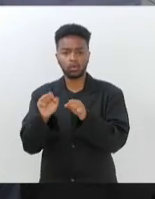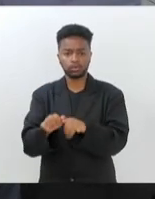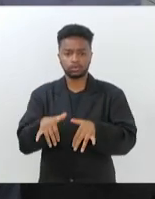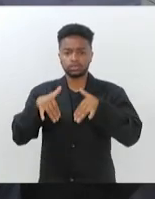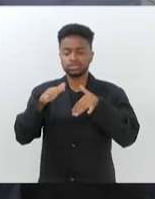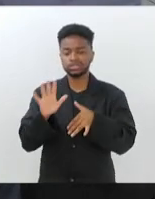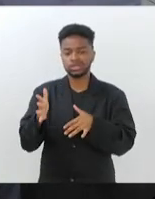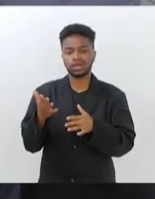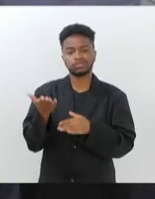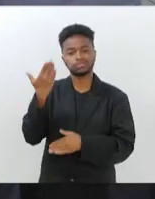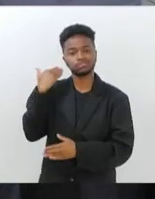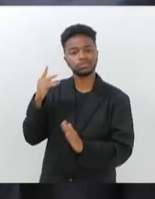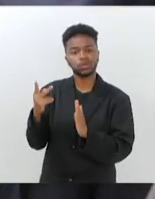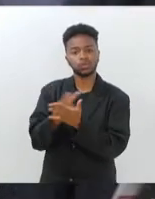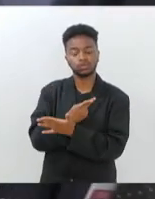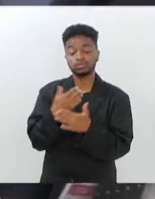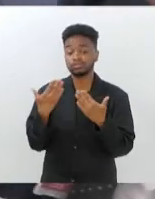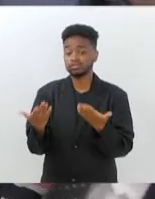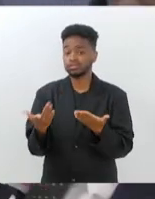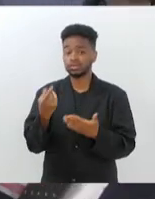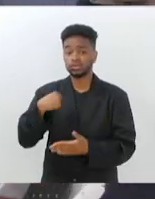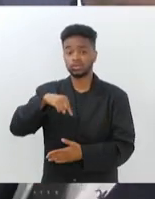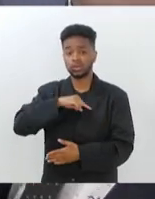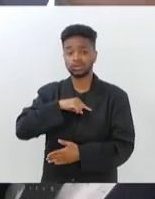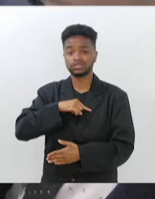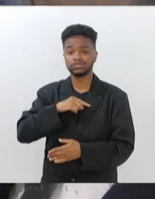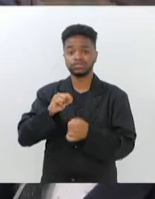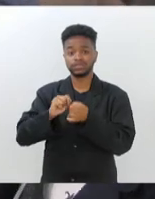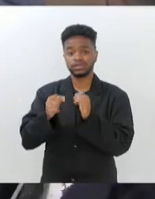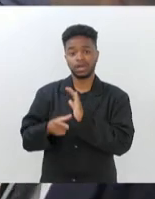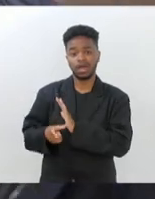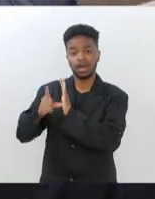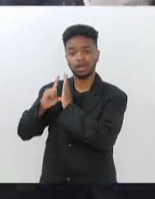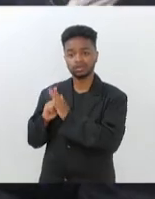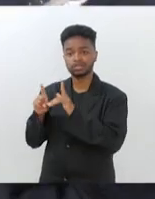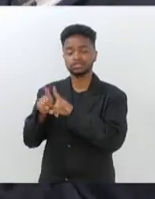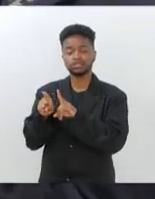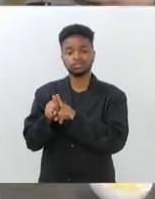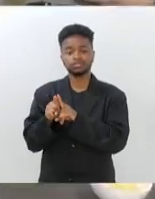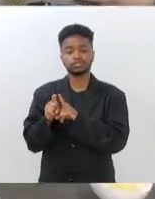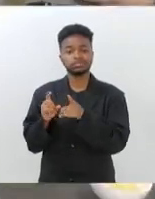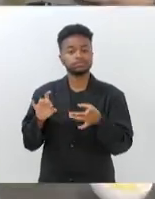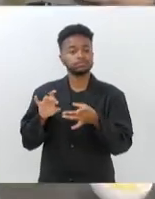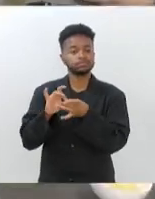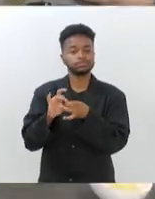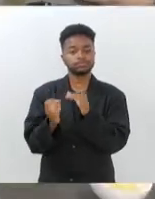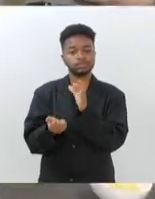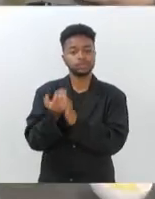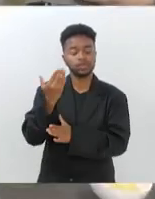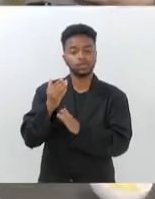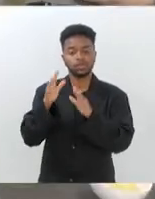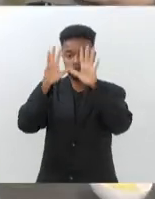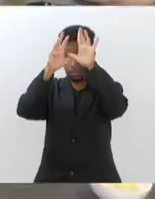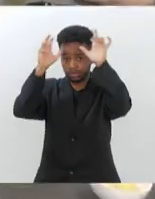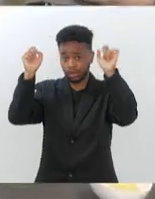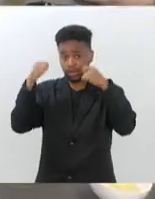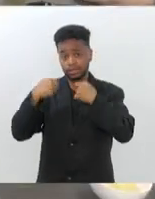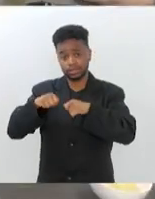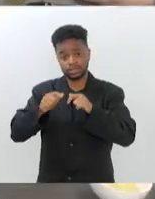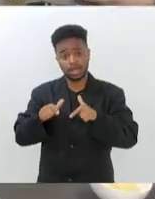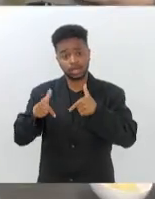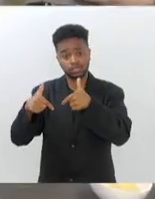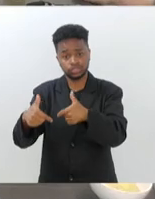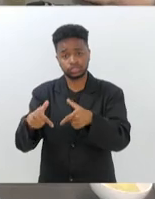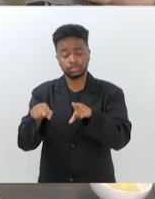feita então antecipando informando o tribunal que el emese porque os editais